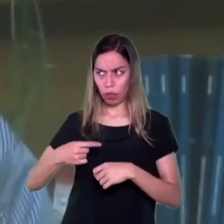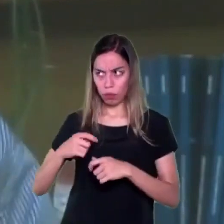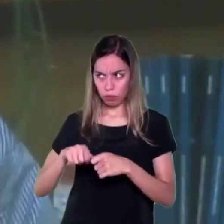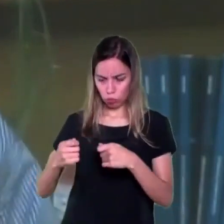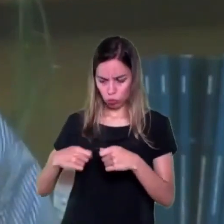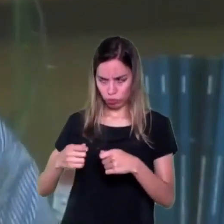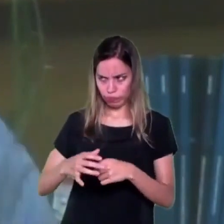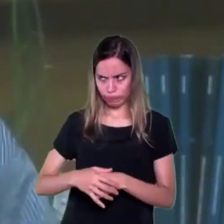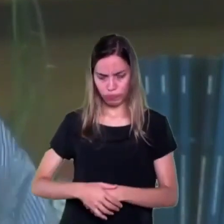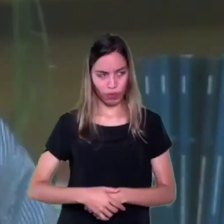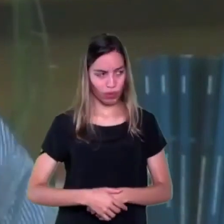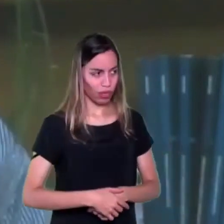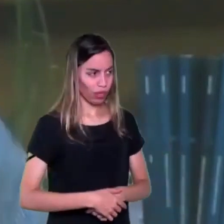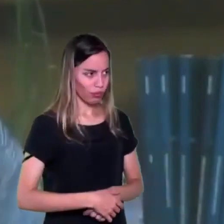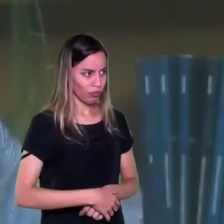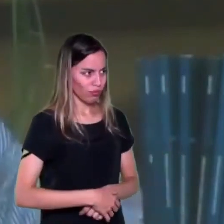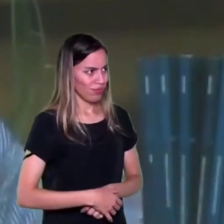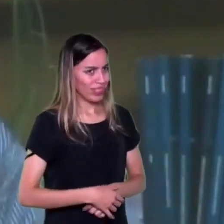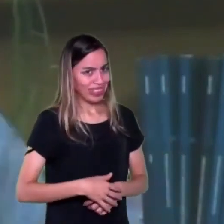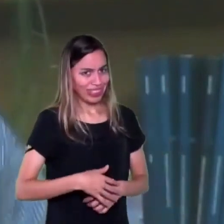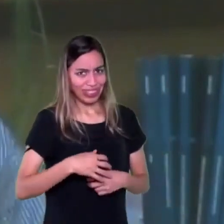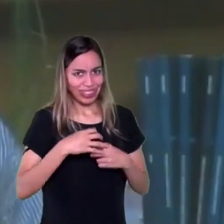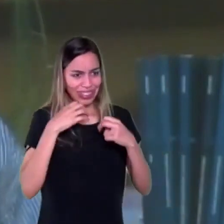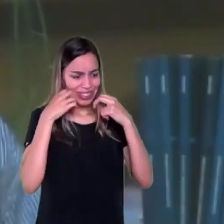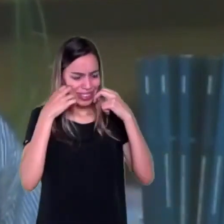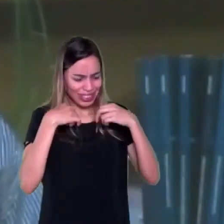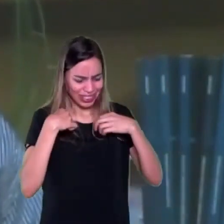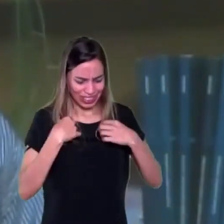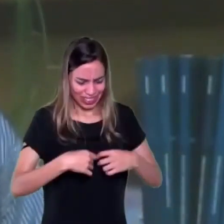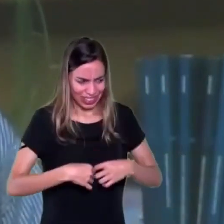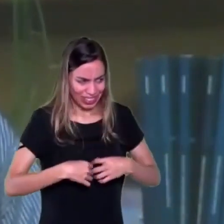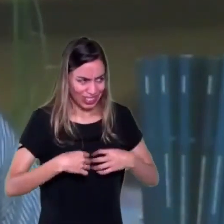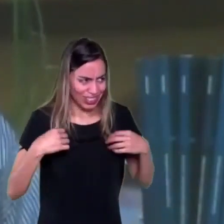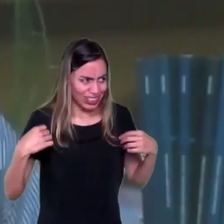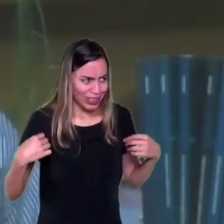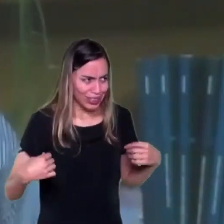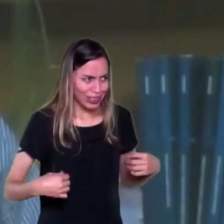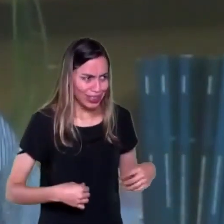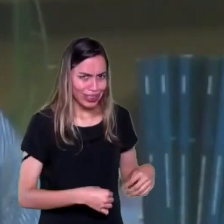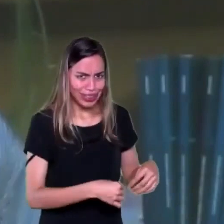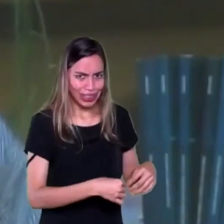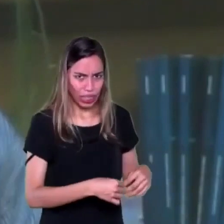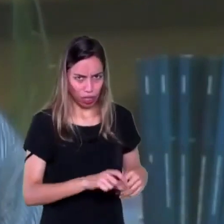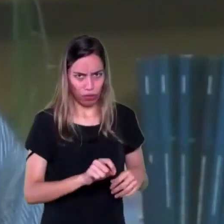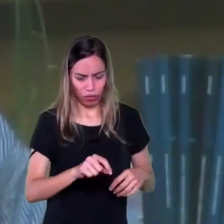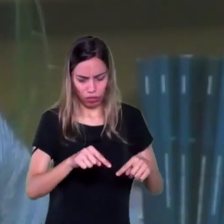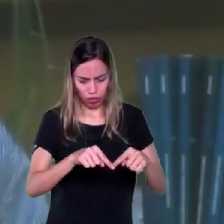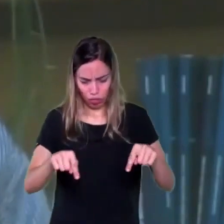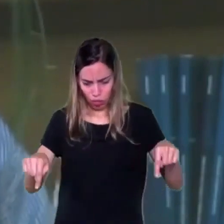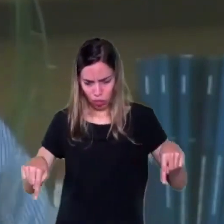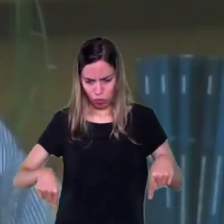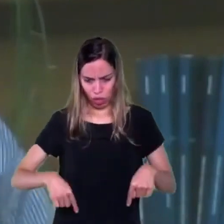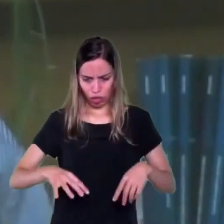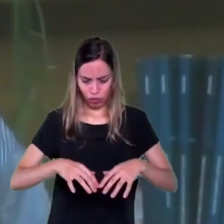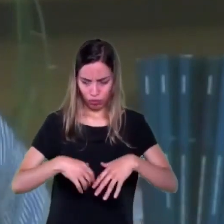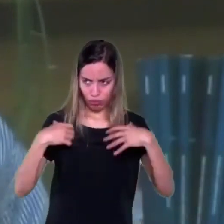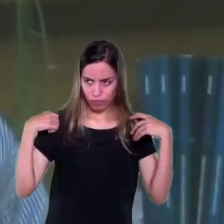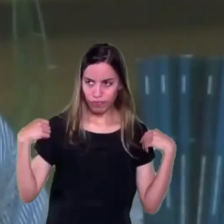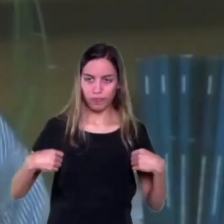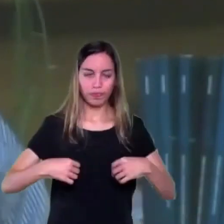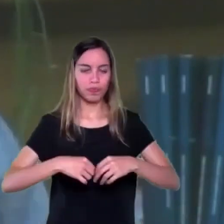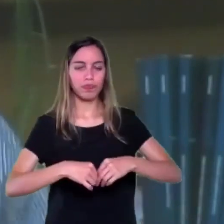aquela época era meio absurdo, né? E ele muito sério. Aí ele entrou para o quarto e ficou sem camisa lá, e a